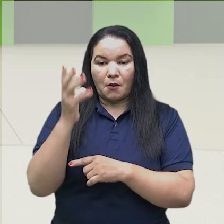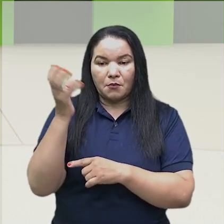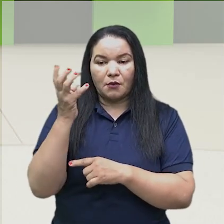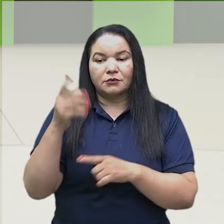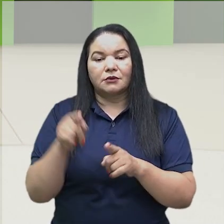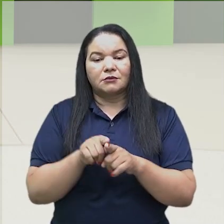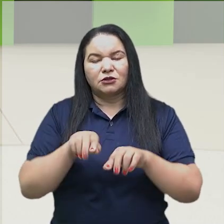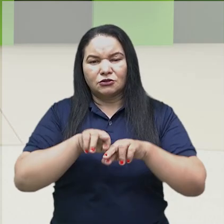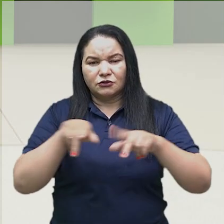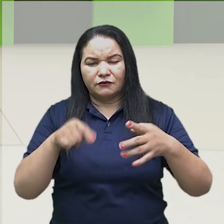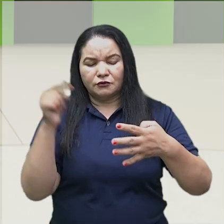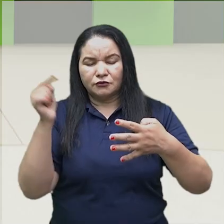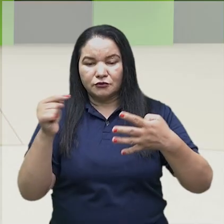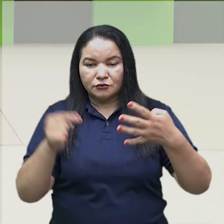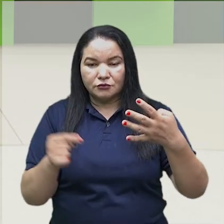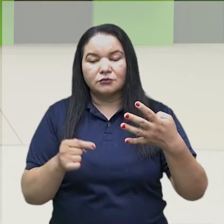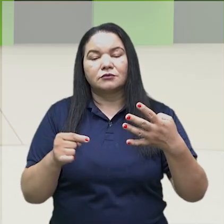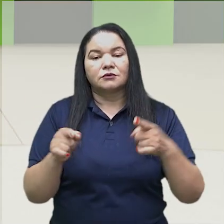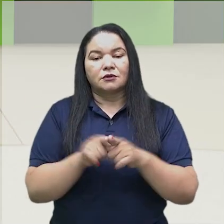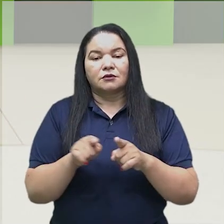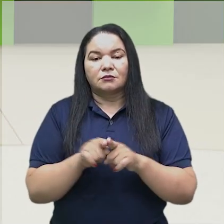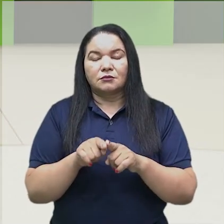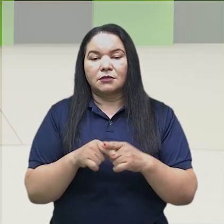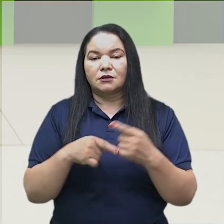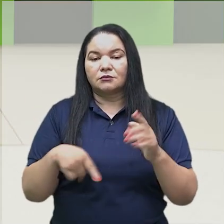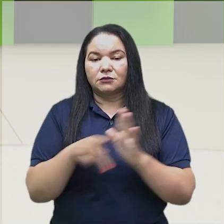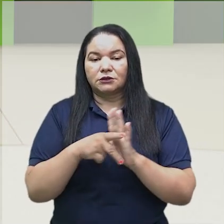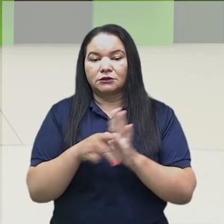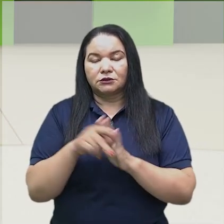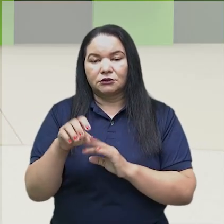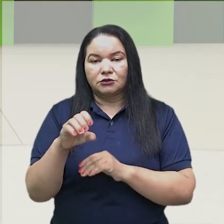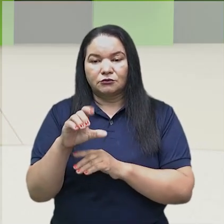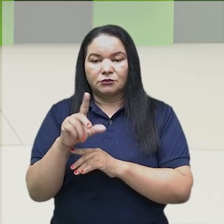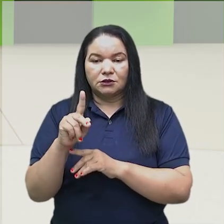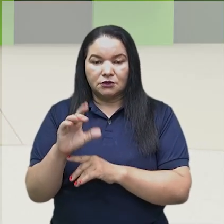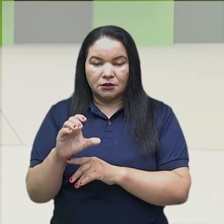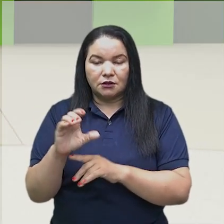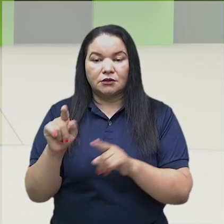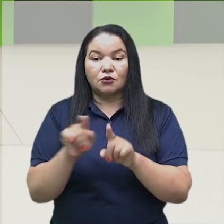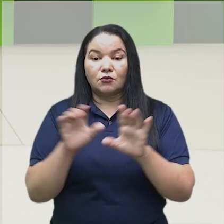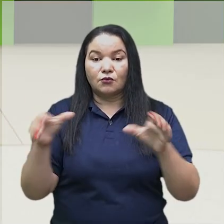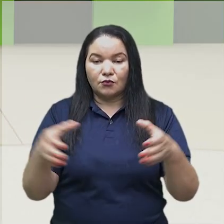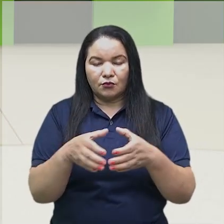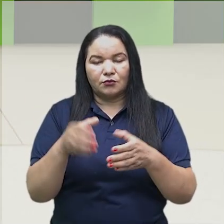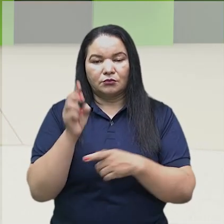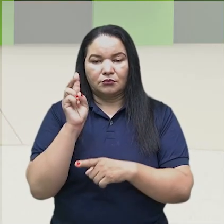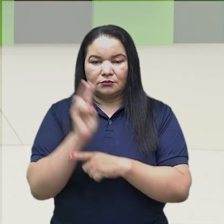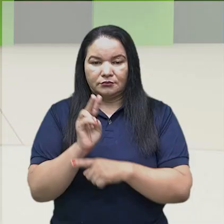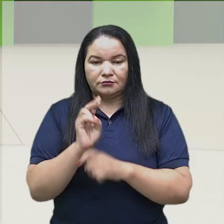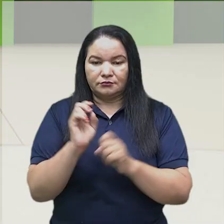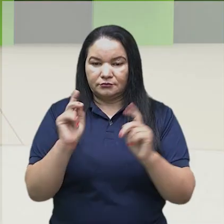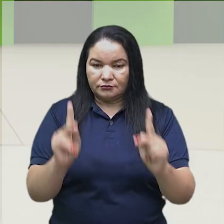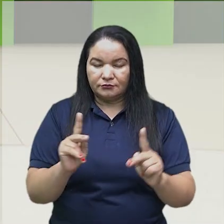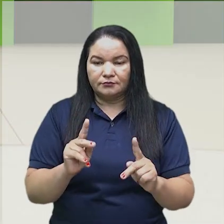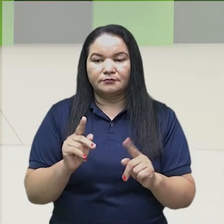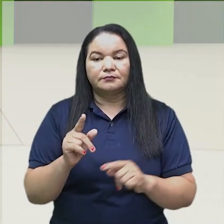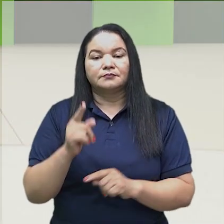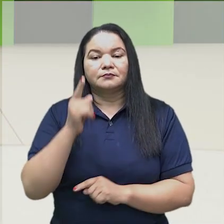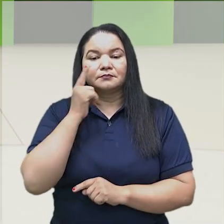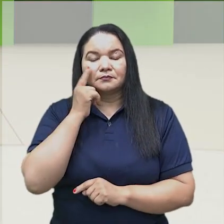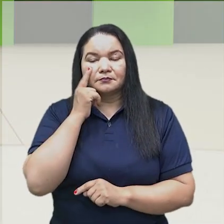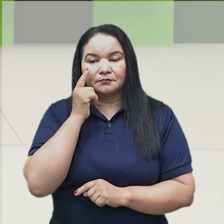são classificados aí como EPCs, né, equipamentos de proteção coletiva, tá? Aqui a gente tem,